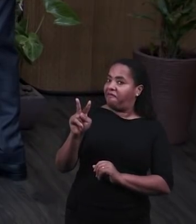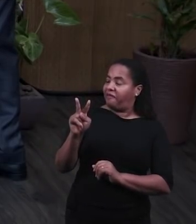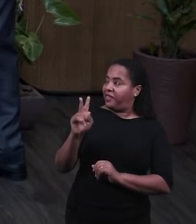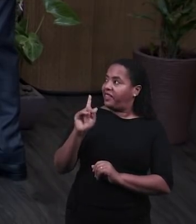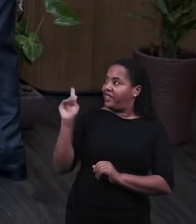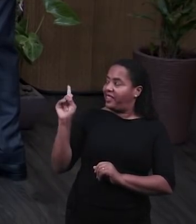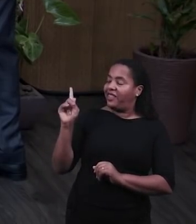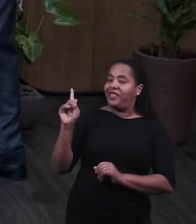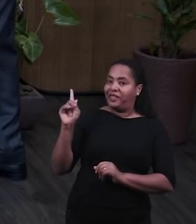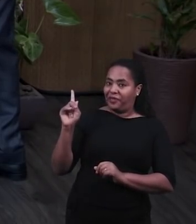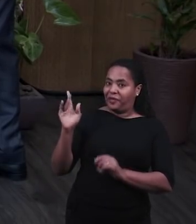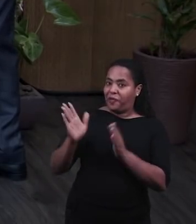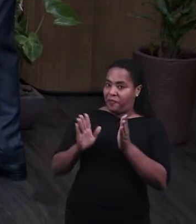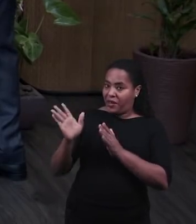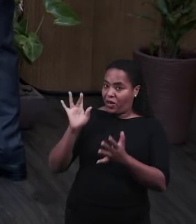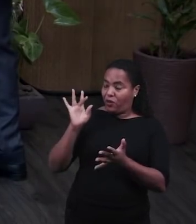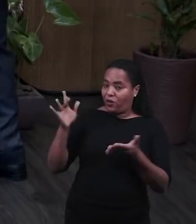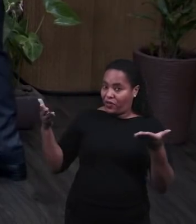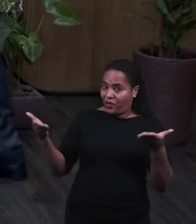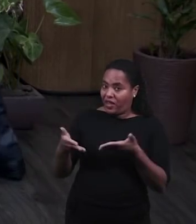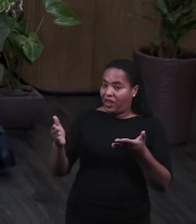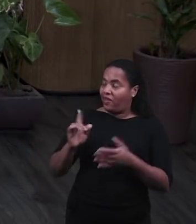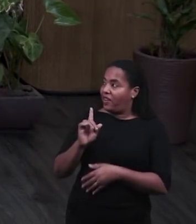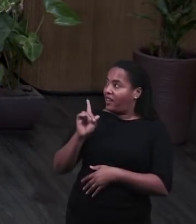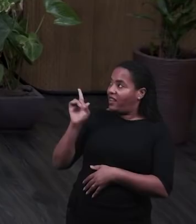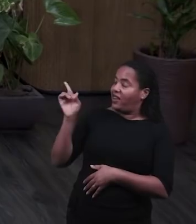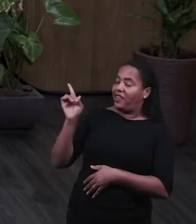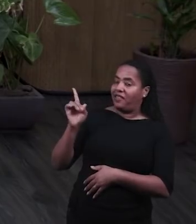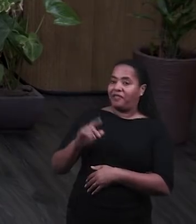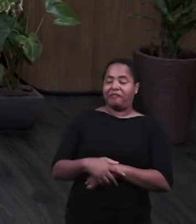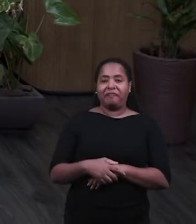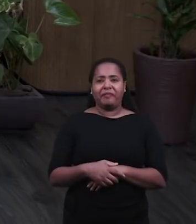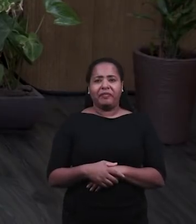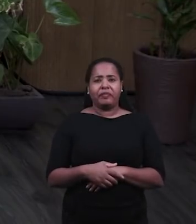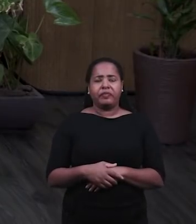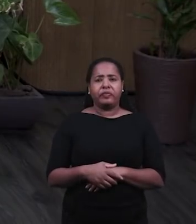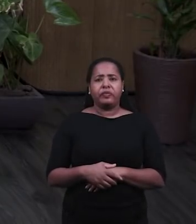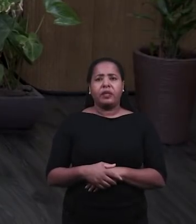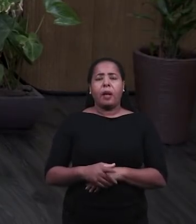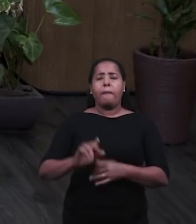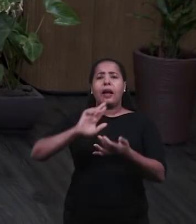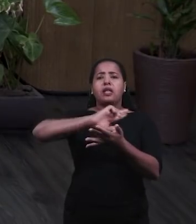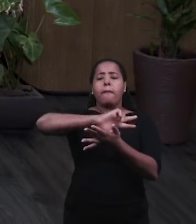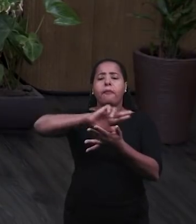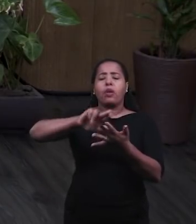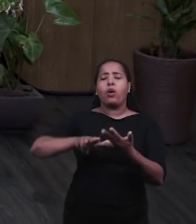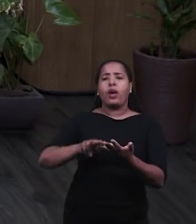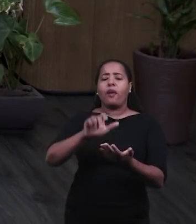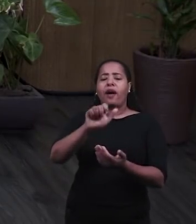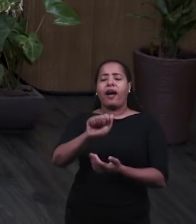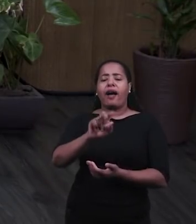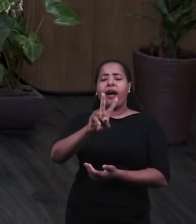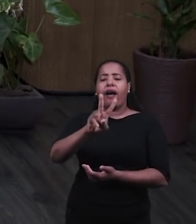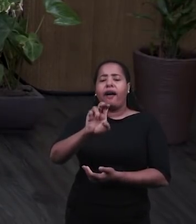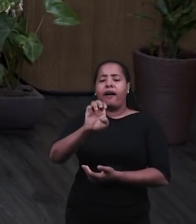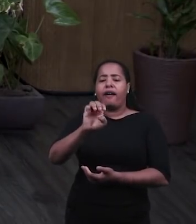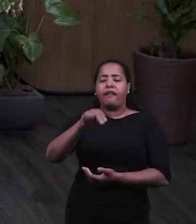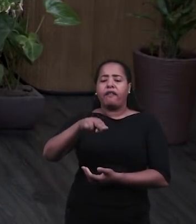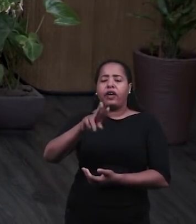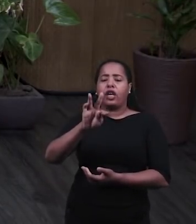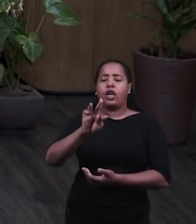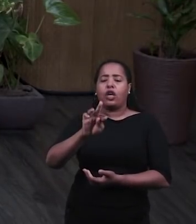Dos dias atuais, Agora, desta enseada das parábolas. Chamada no plural, porque aqui o Senhor Jesus não